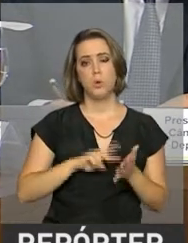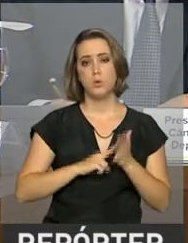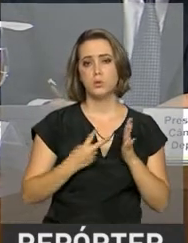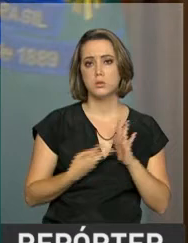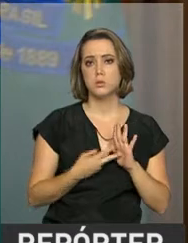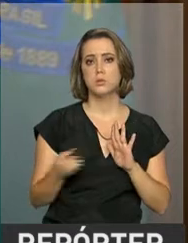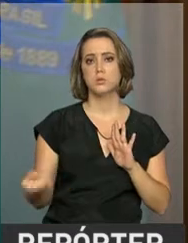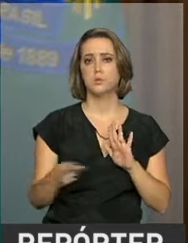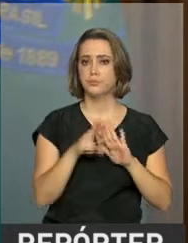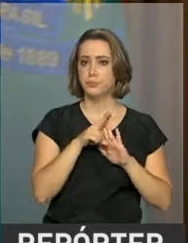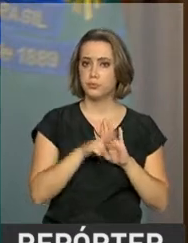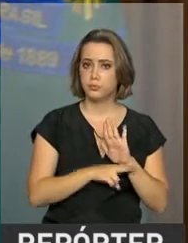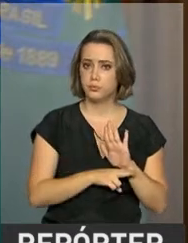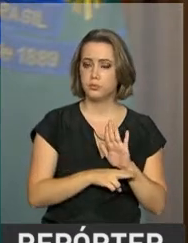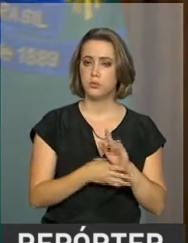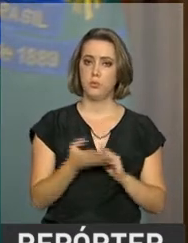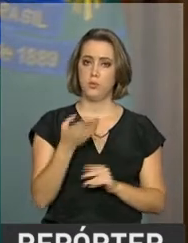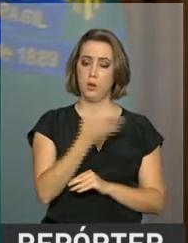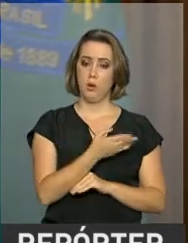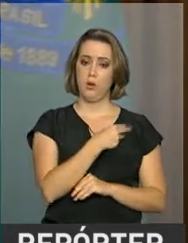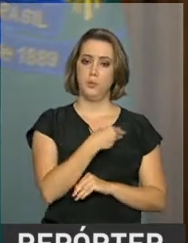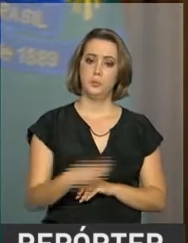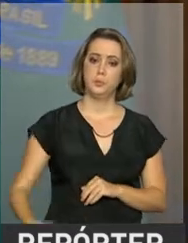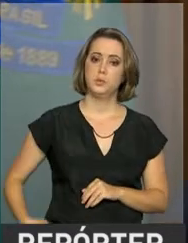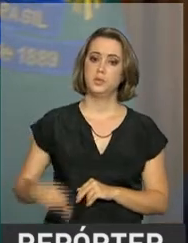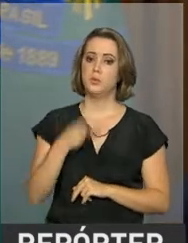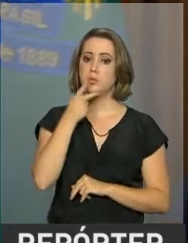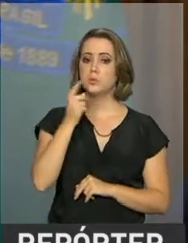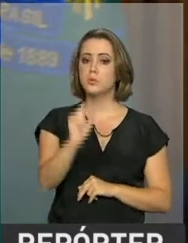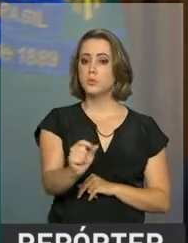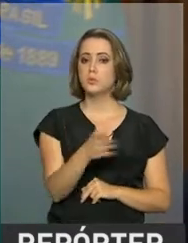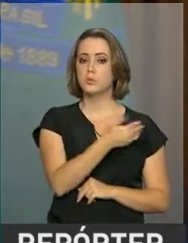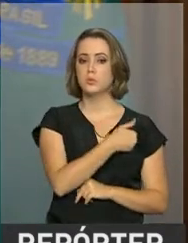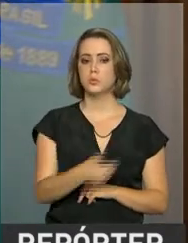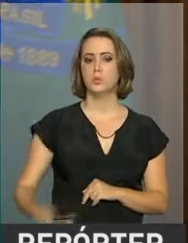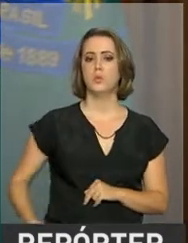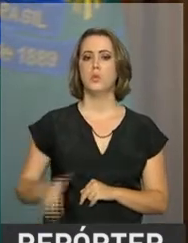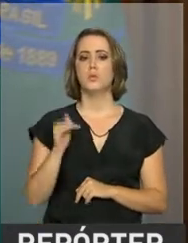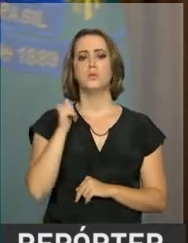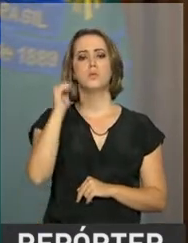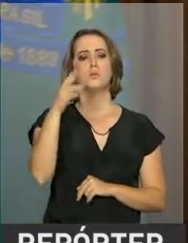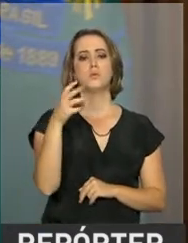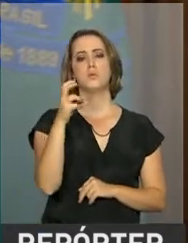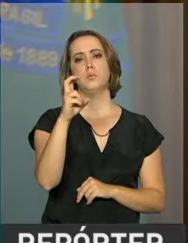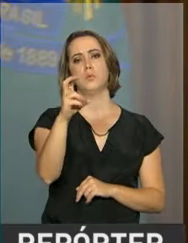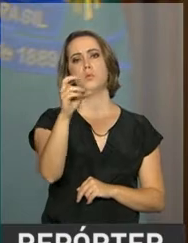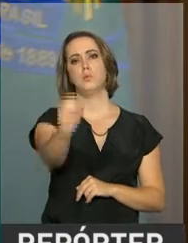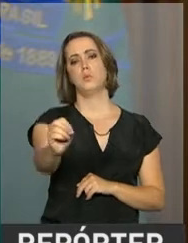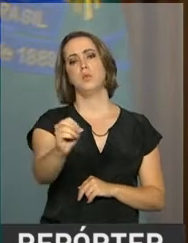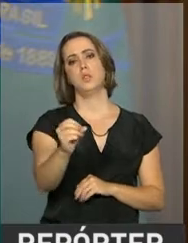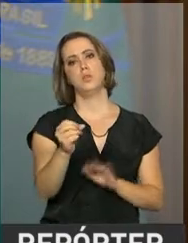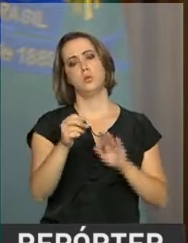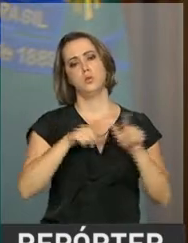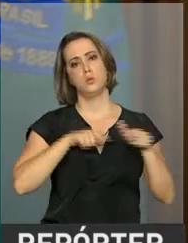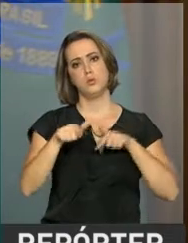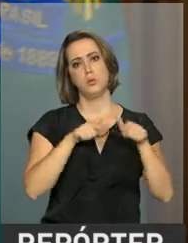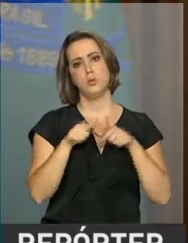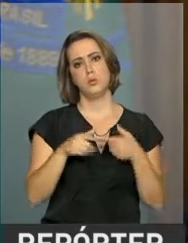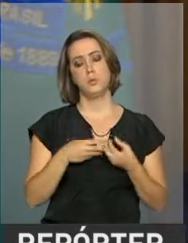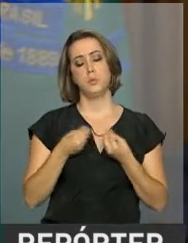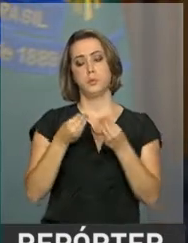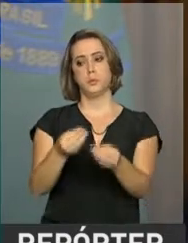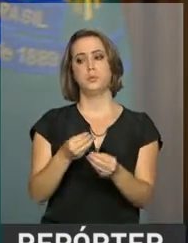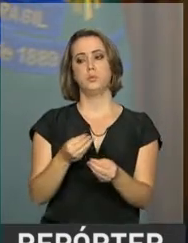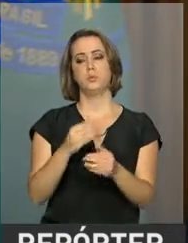o ministro da fazenda henrique meirelles disse que o governo somou mais de 50 medidas para assegurar o crescimento do país e